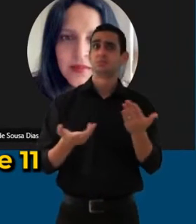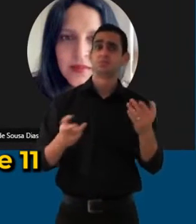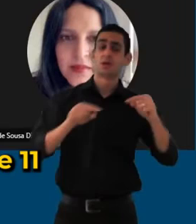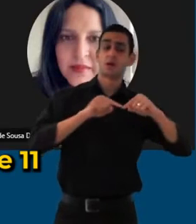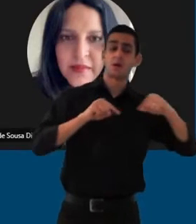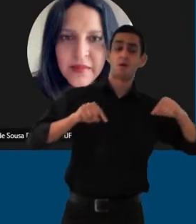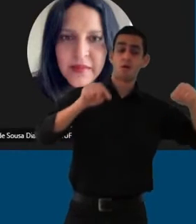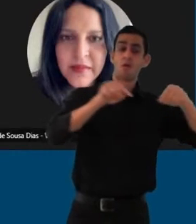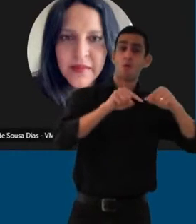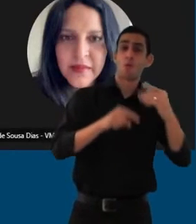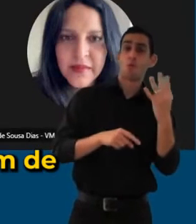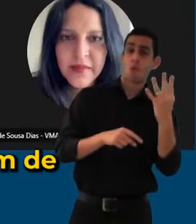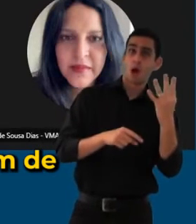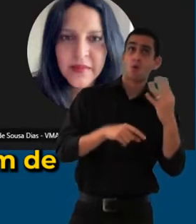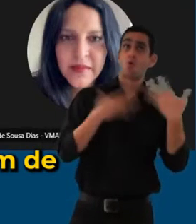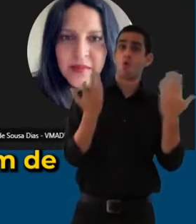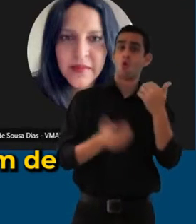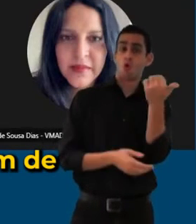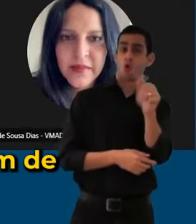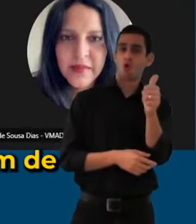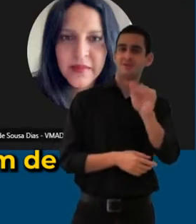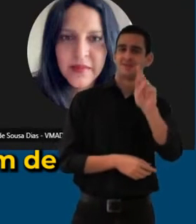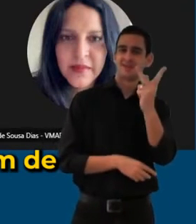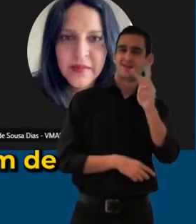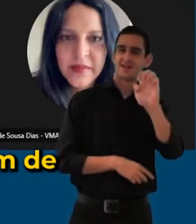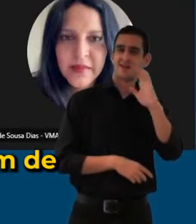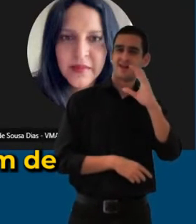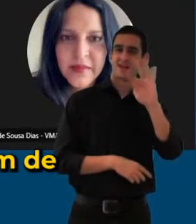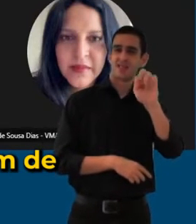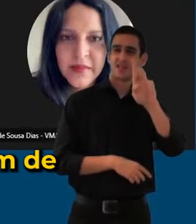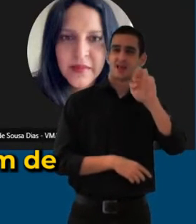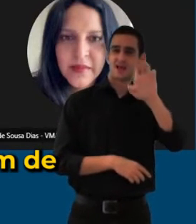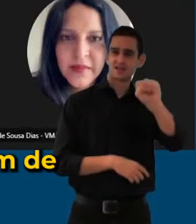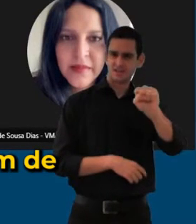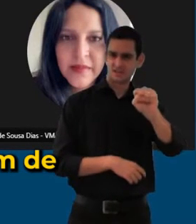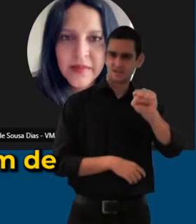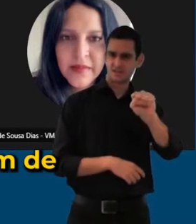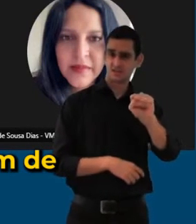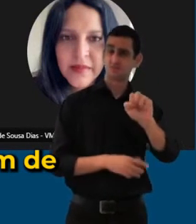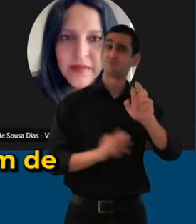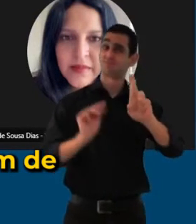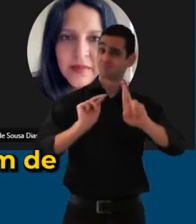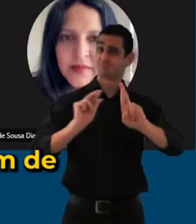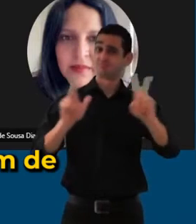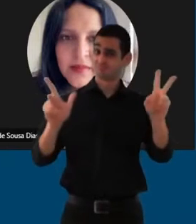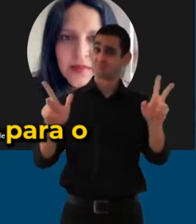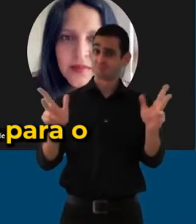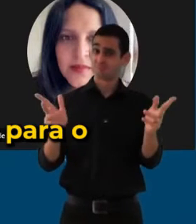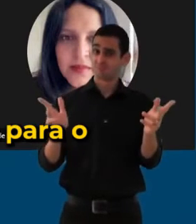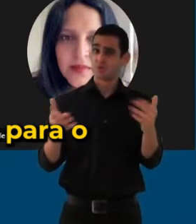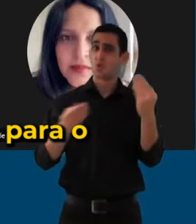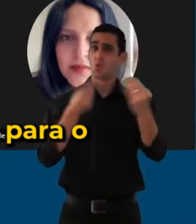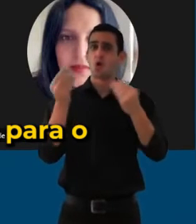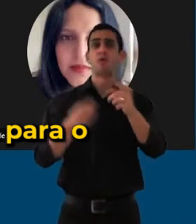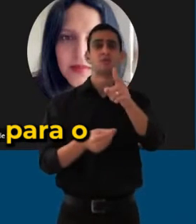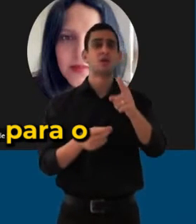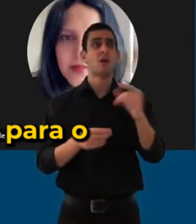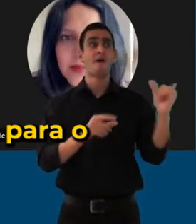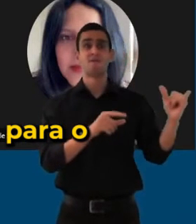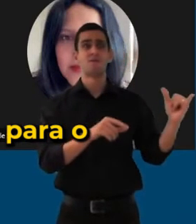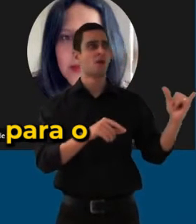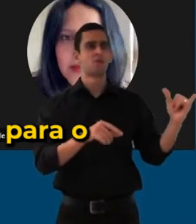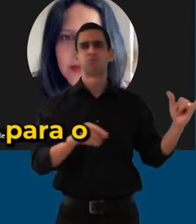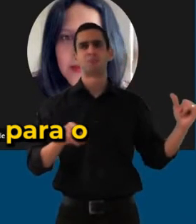11 hectares, é muita diferença. Vocês mandavam de avião equipes de São Paulo